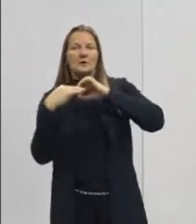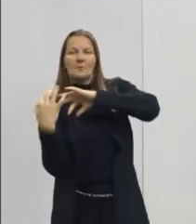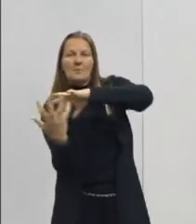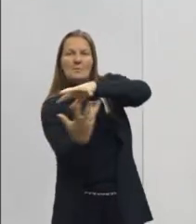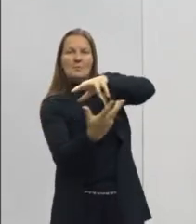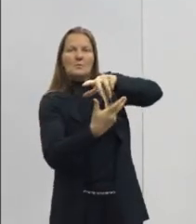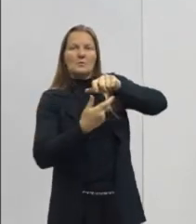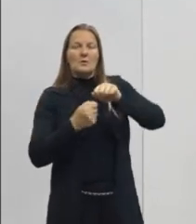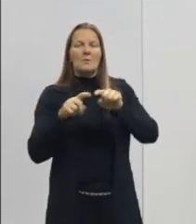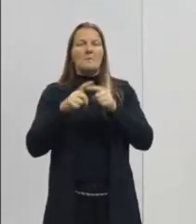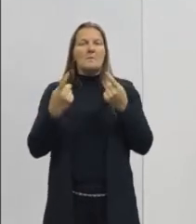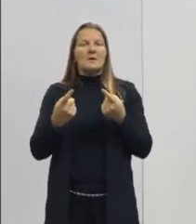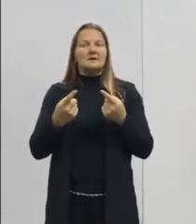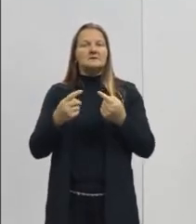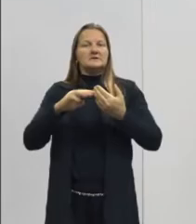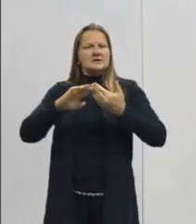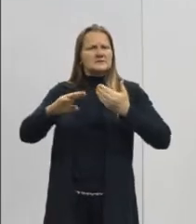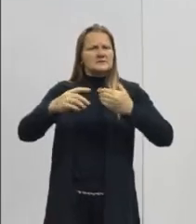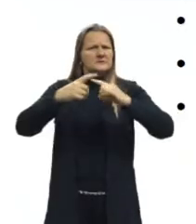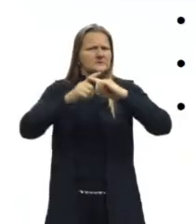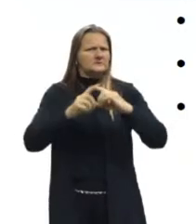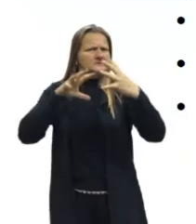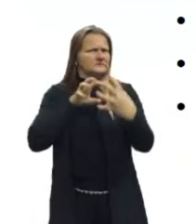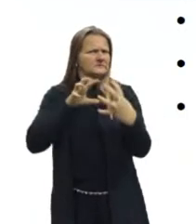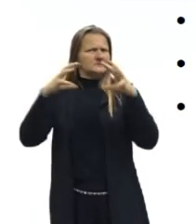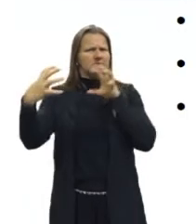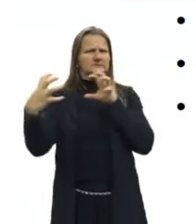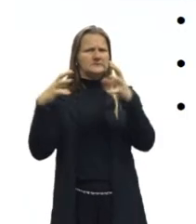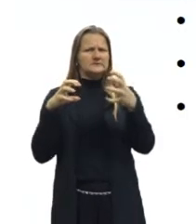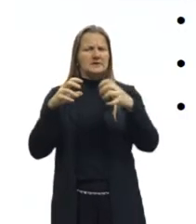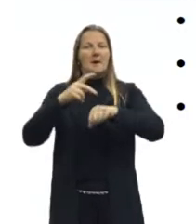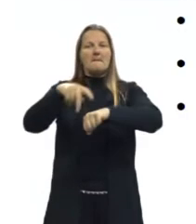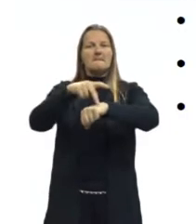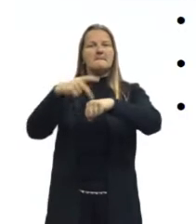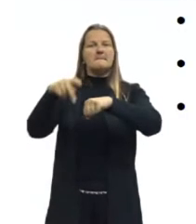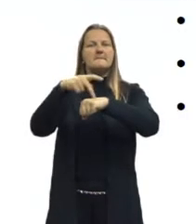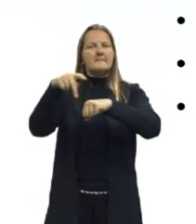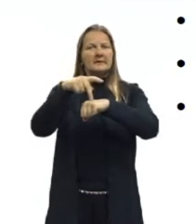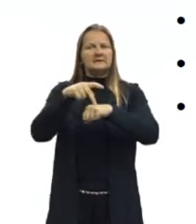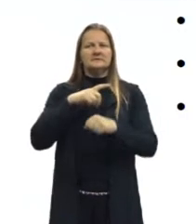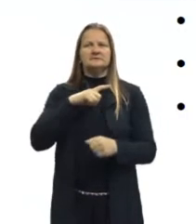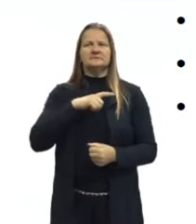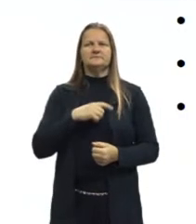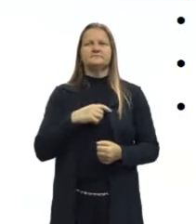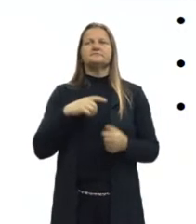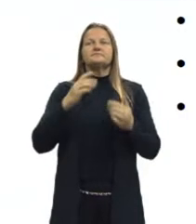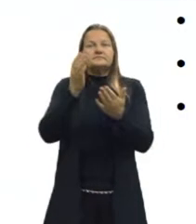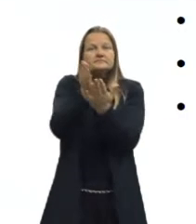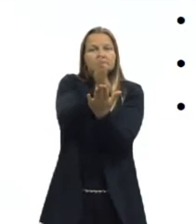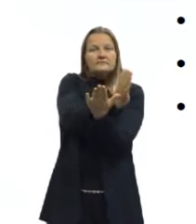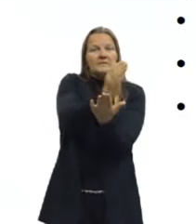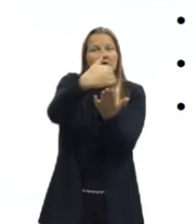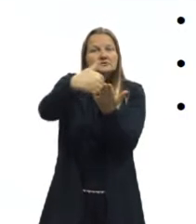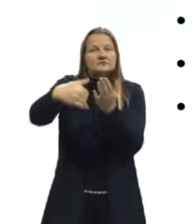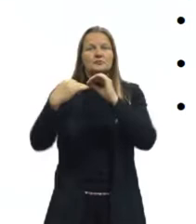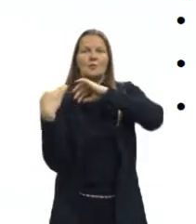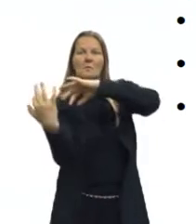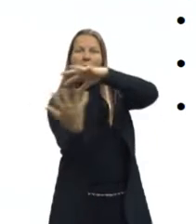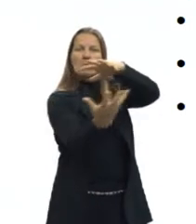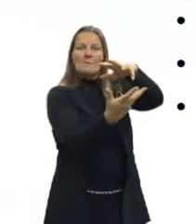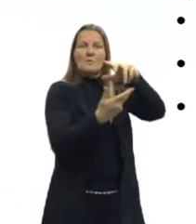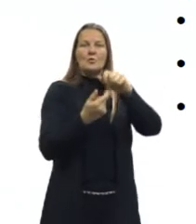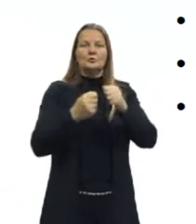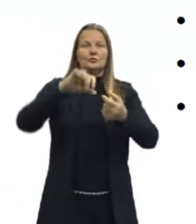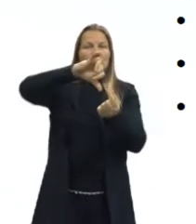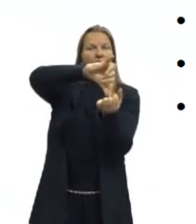Mas eles mediram forças em outras Nações Então essa guerra fria dividiu o mundo em um bloco